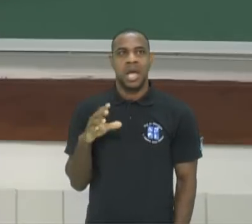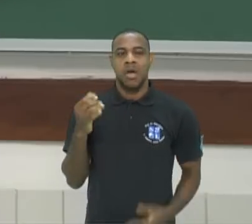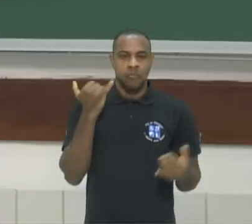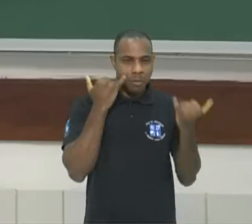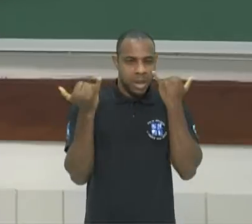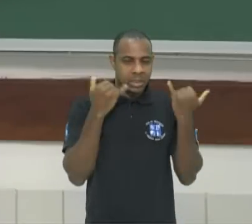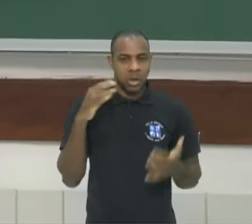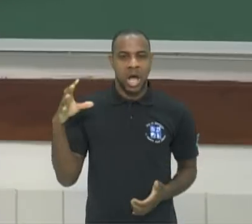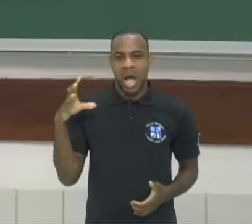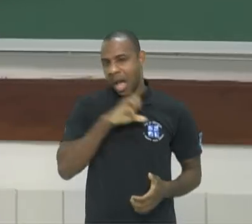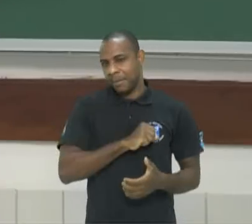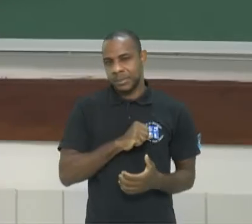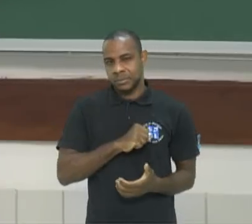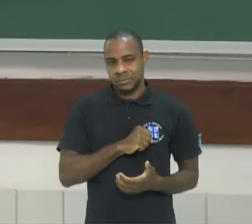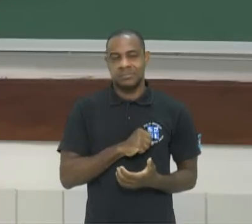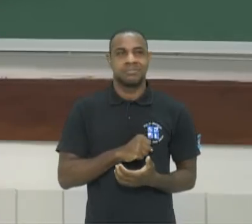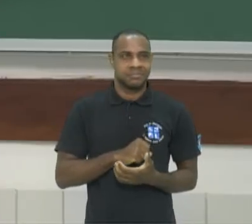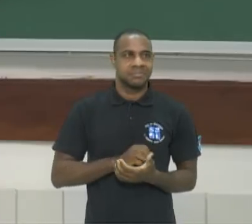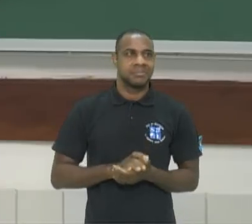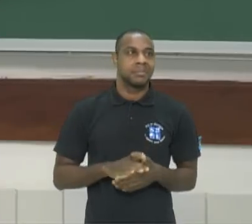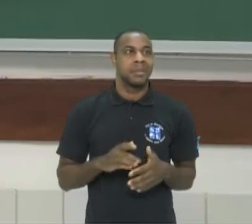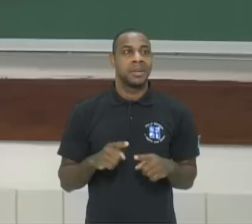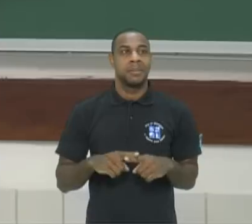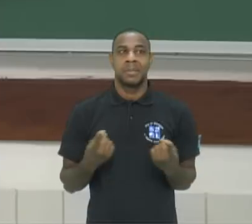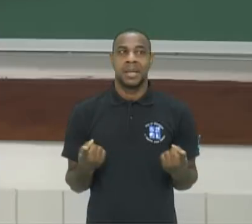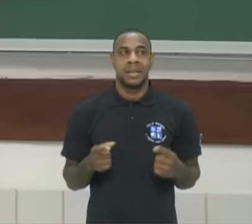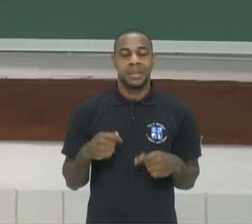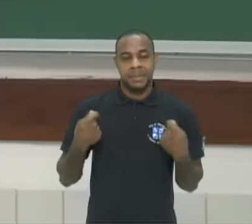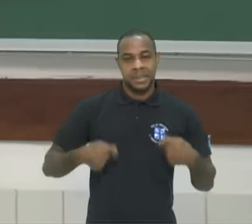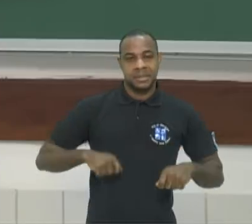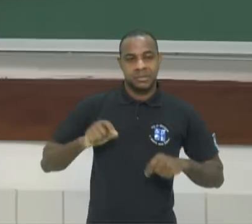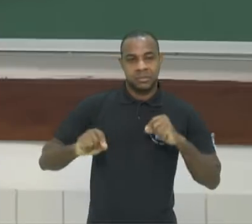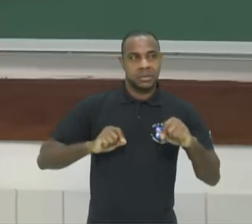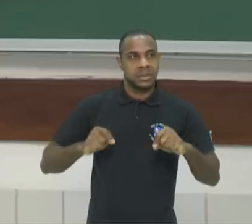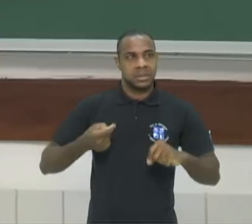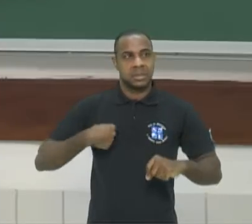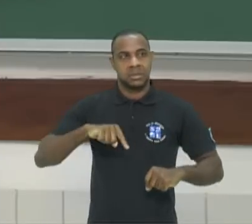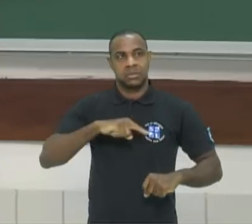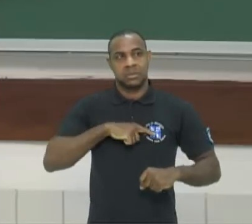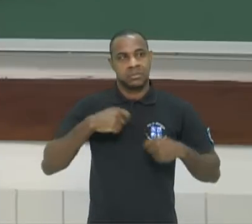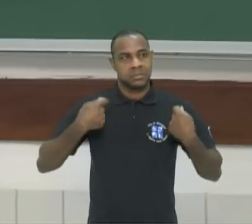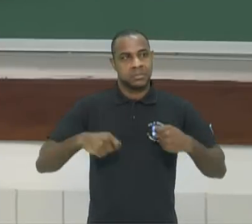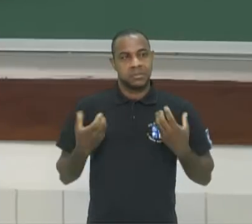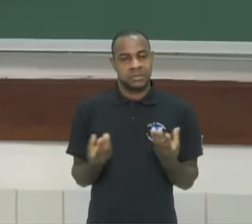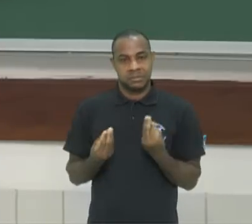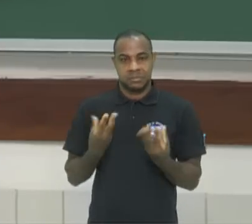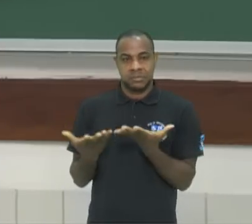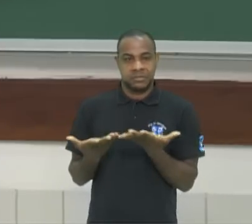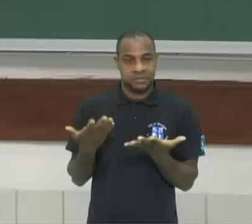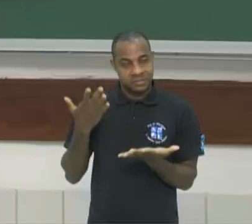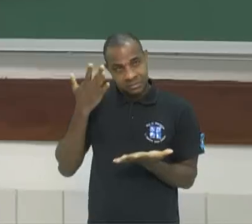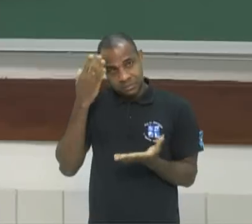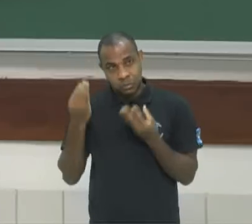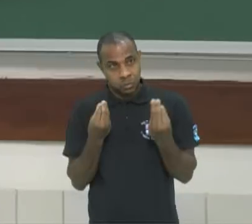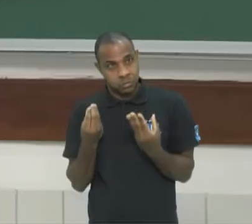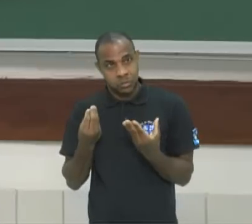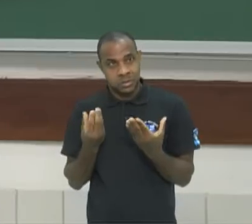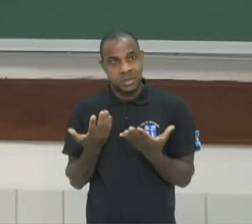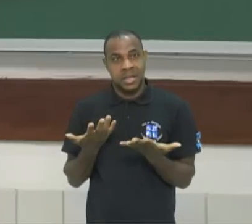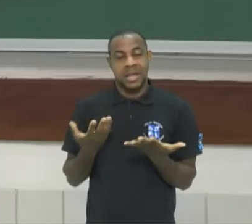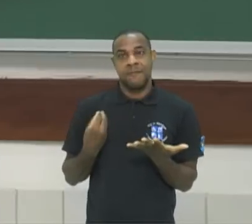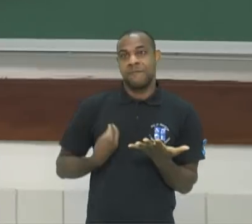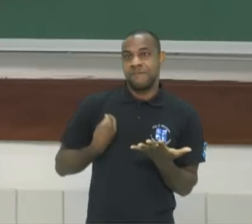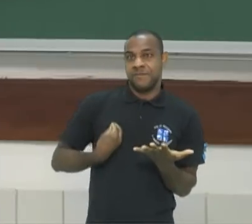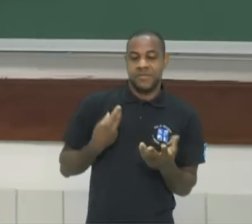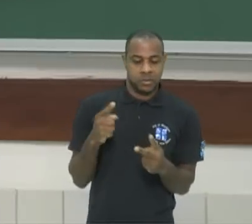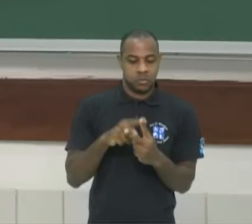né? Também. Né? Mas é preciso que a gente saiba como lidar com os dois momentos, com o impresso e